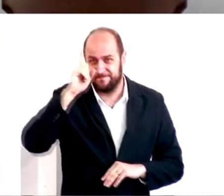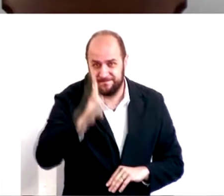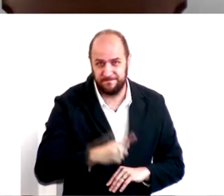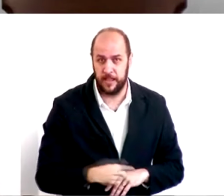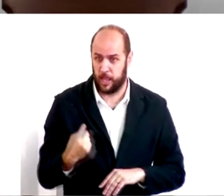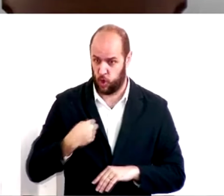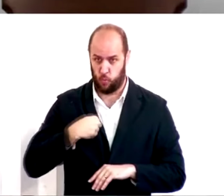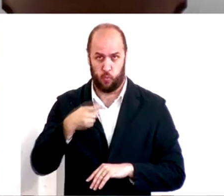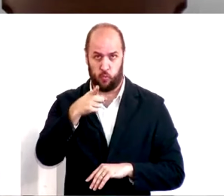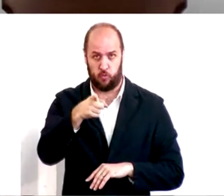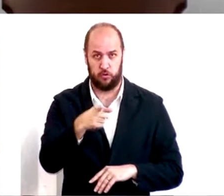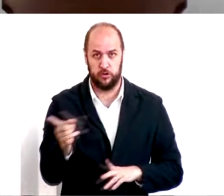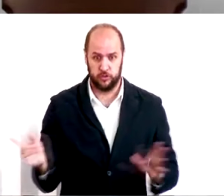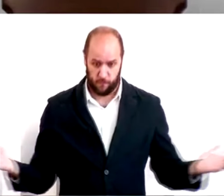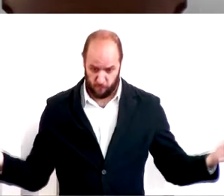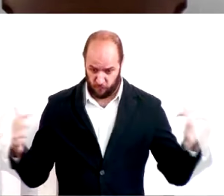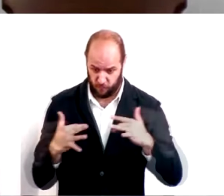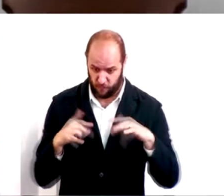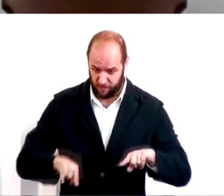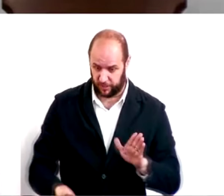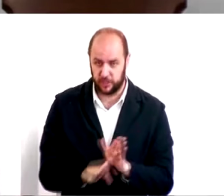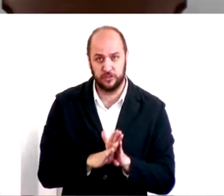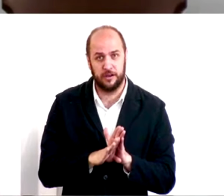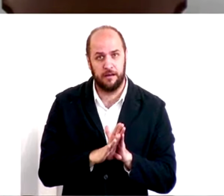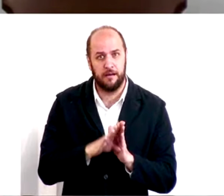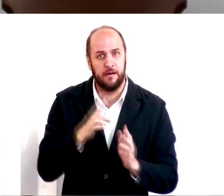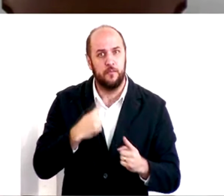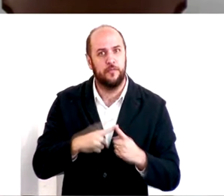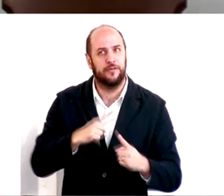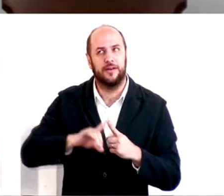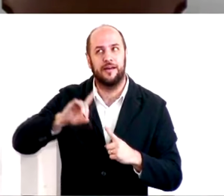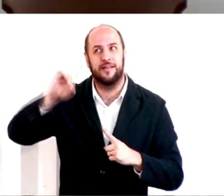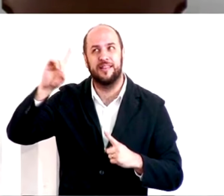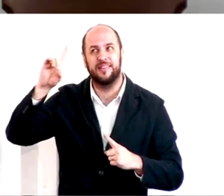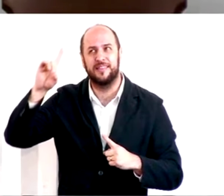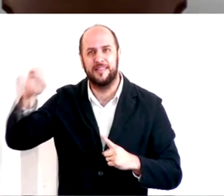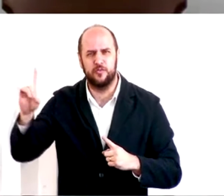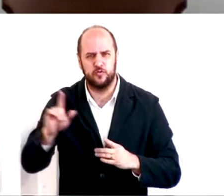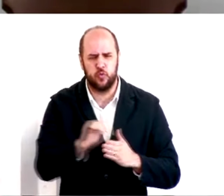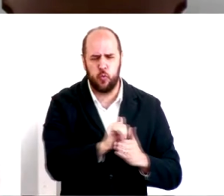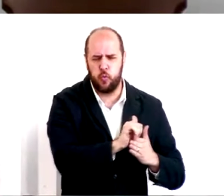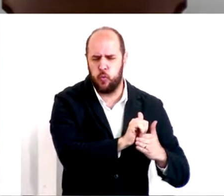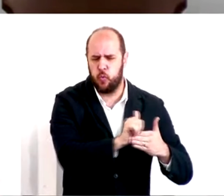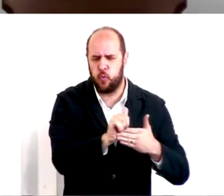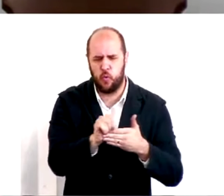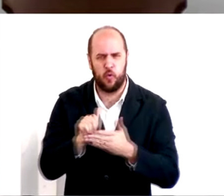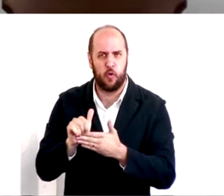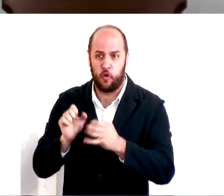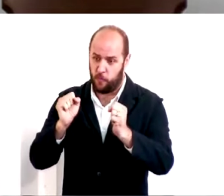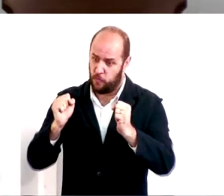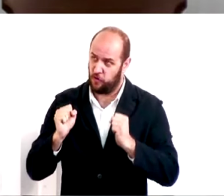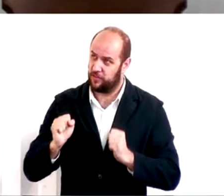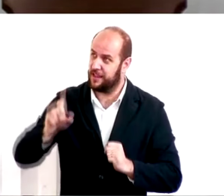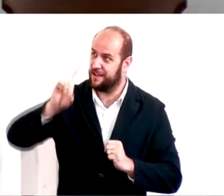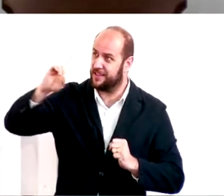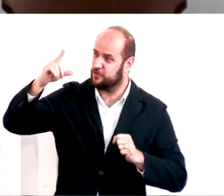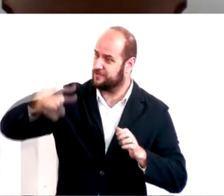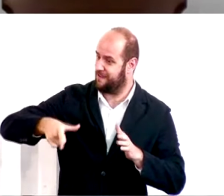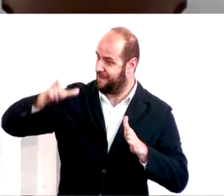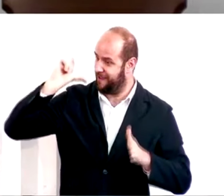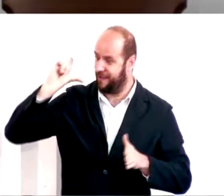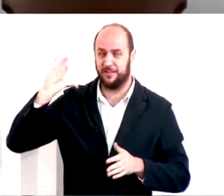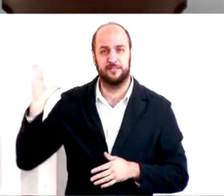aqui porque Ele nos trouxe a esse lugar. O seu poder estava antes da nossa vontade.